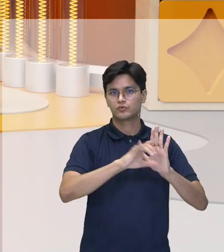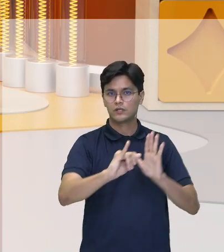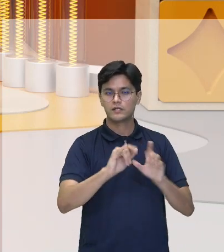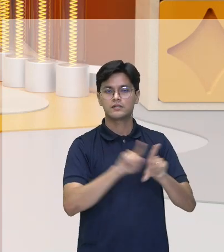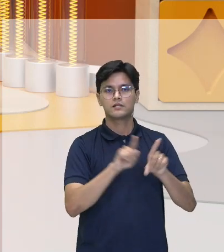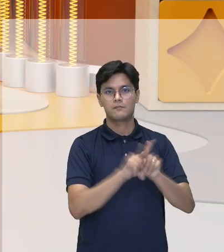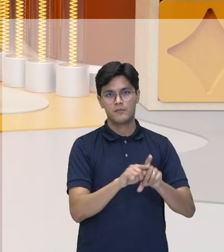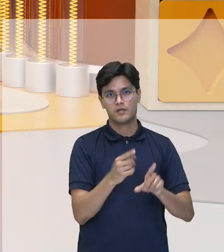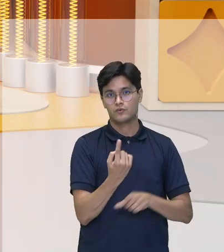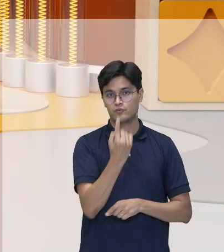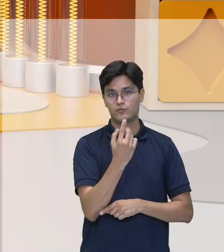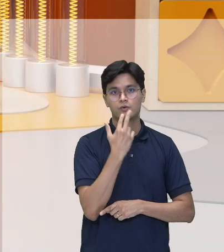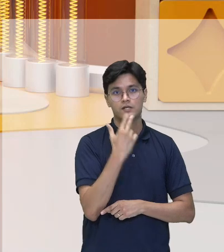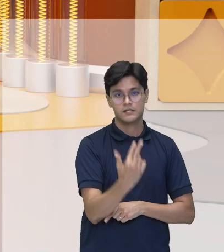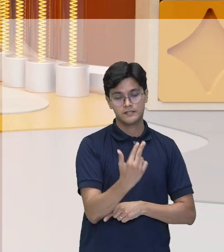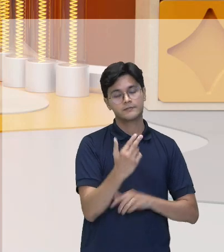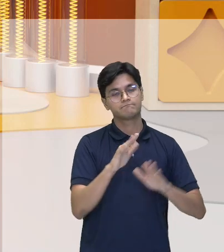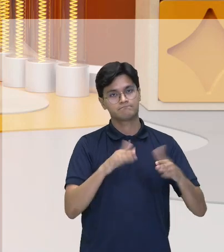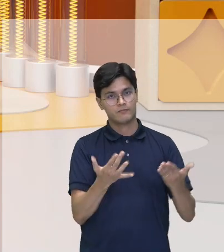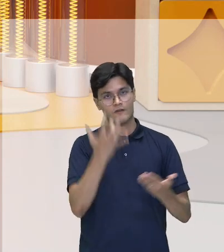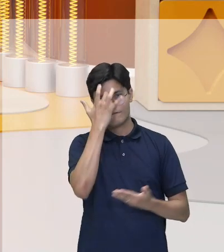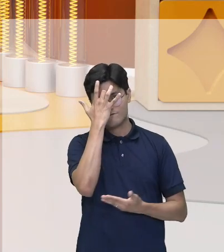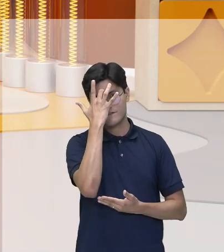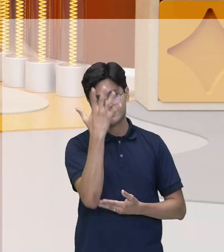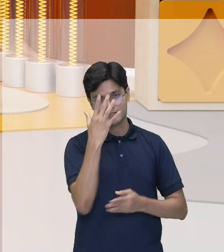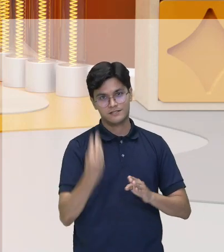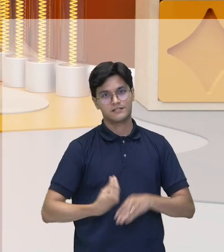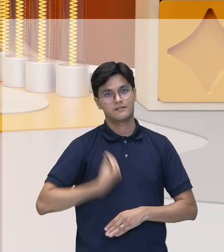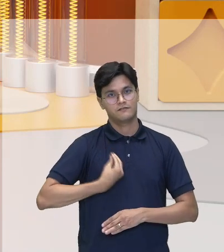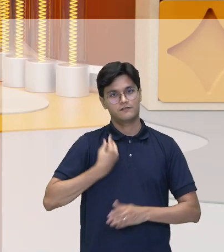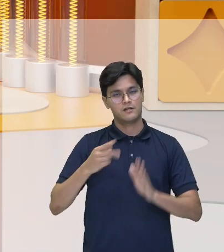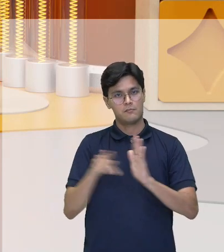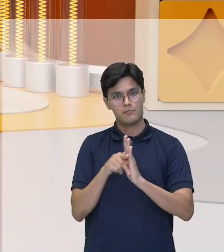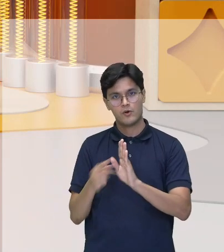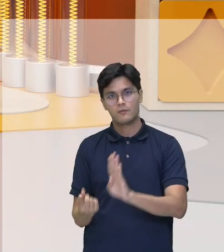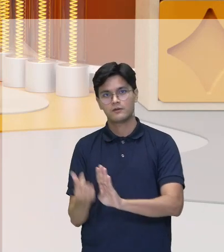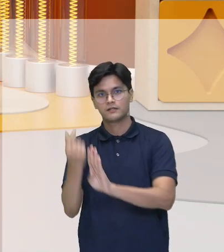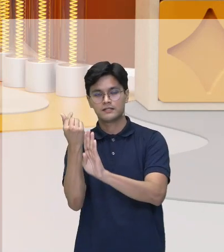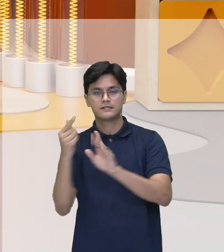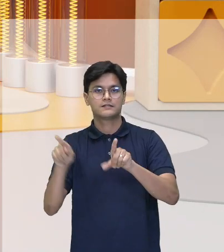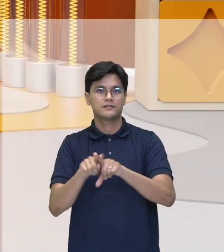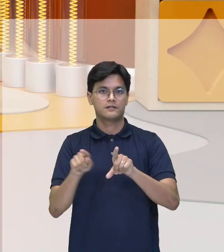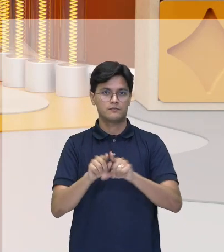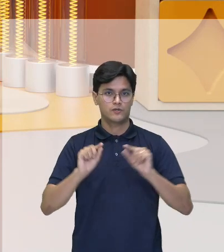de lado. Então, por isso que a gente vai chamar esse de renascimento, né? Esse